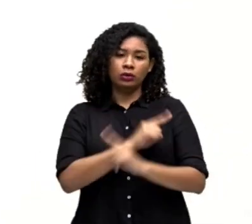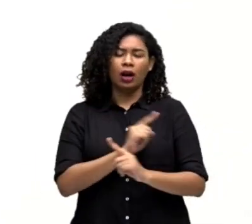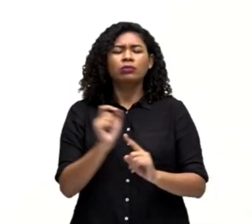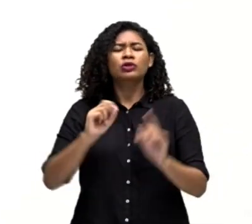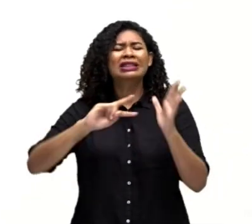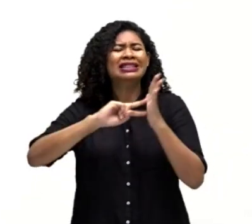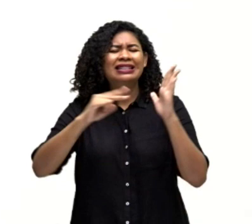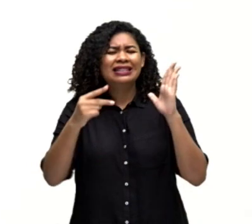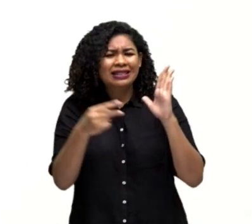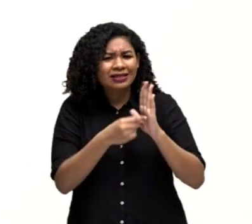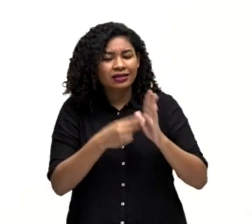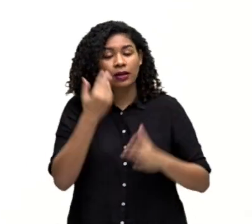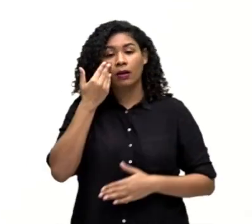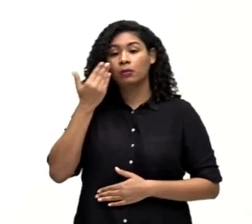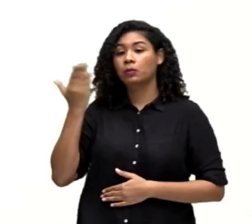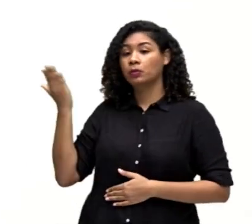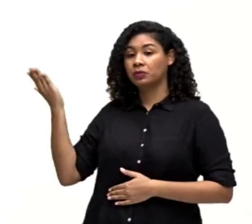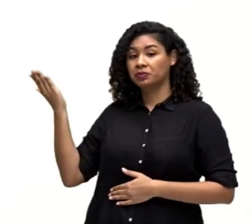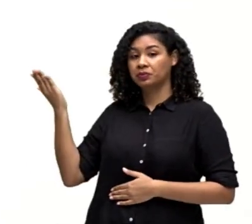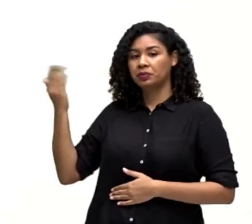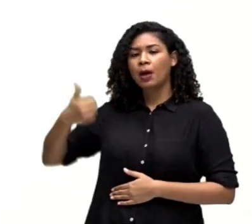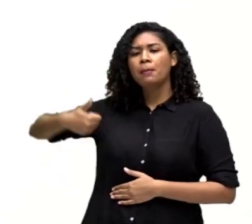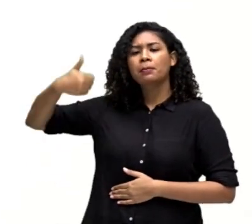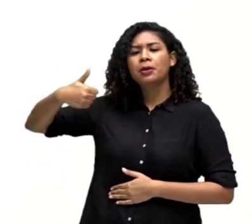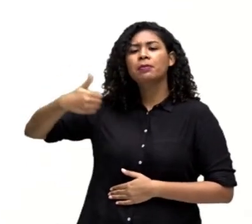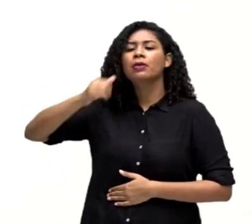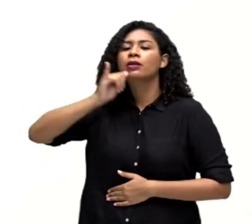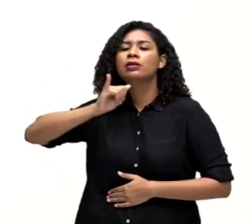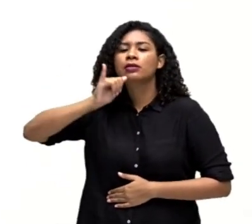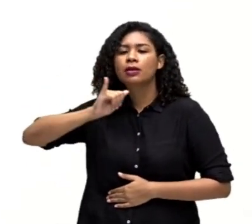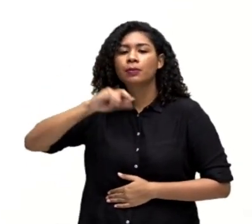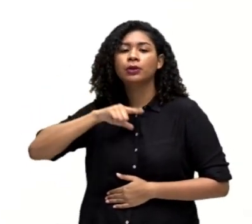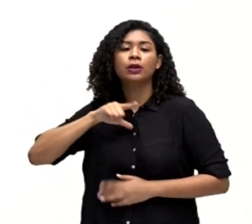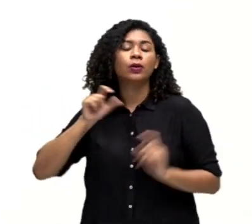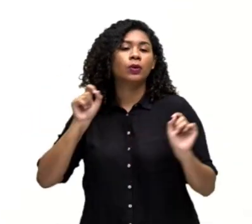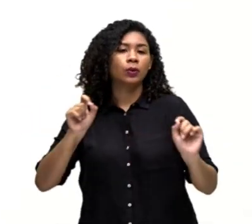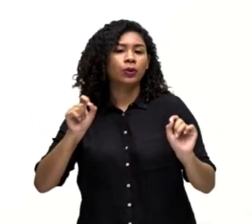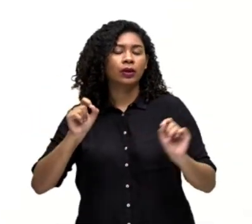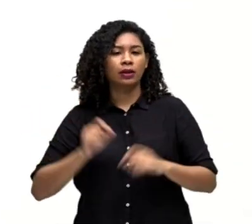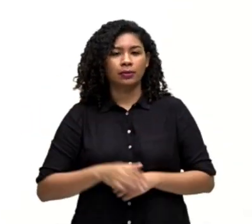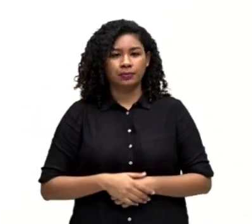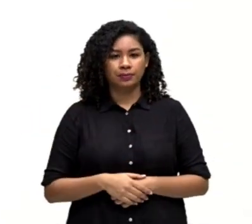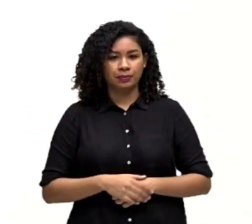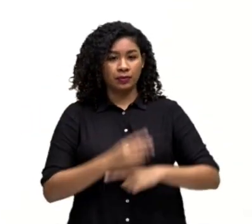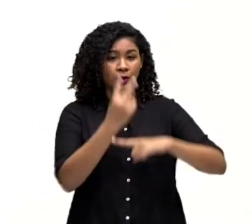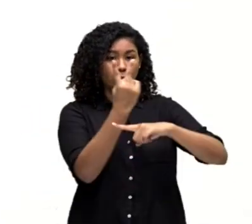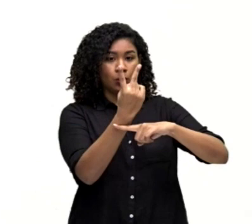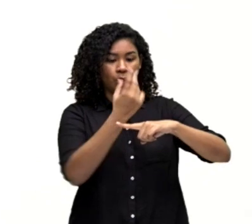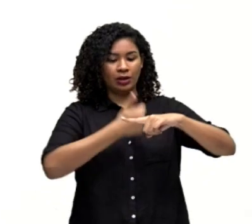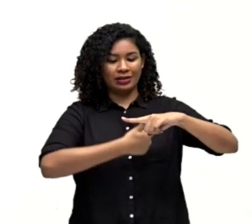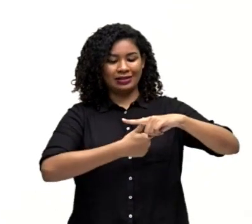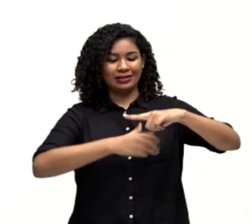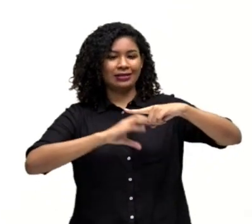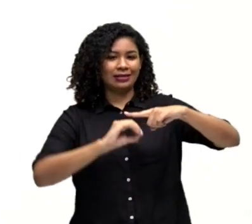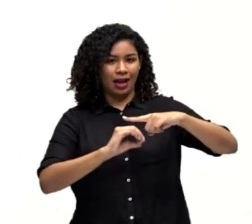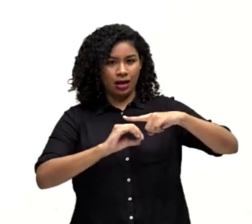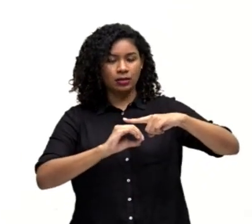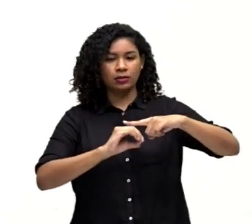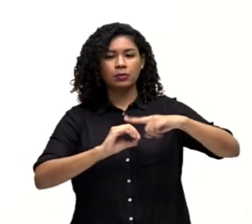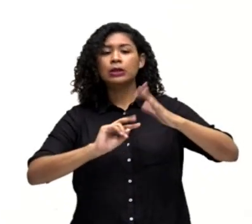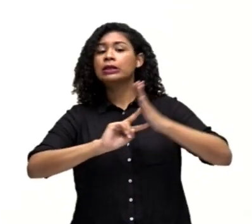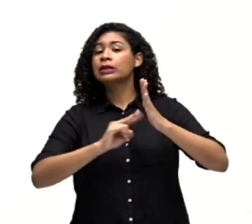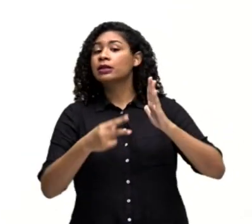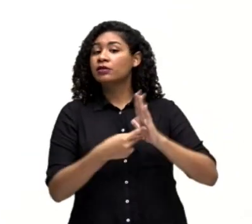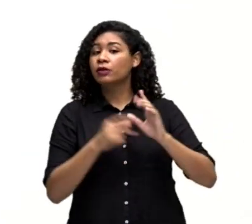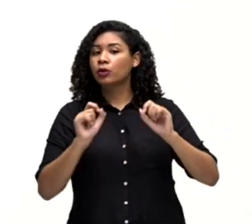Reparem, neste nosso primeiro exemplo, eu tenho aqui 2 sobre 10, cuja leitura é igual